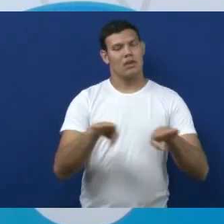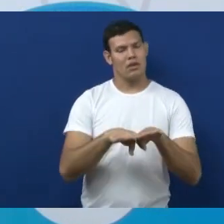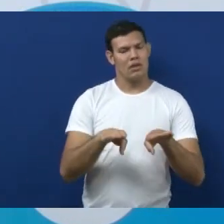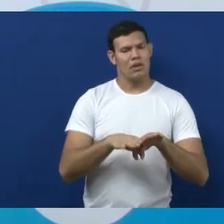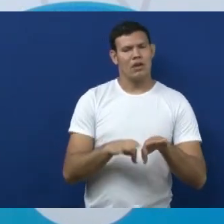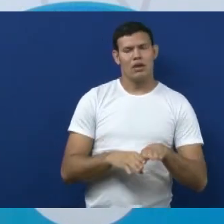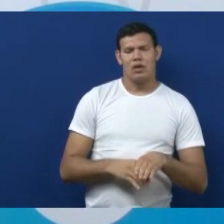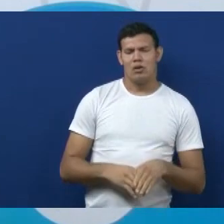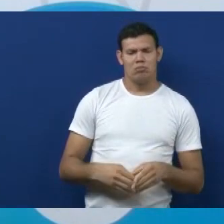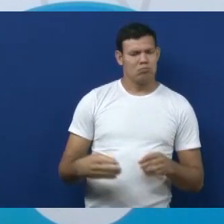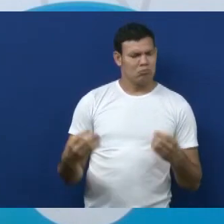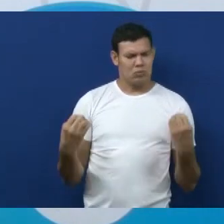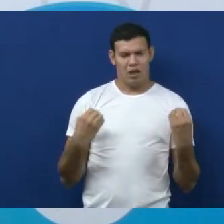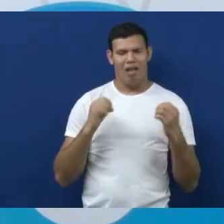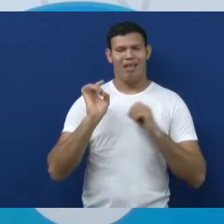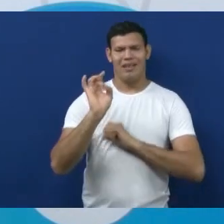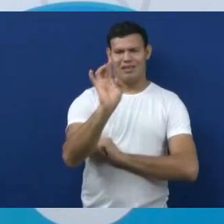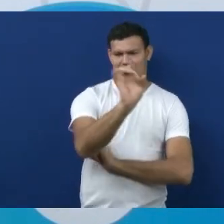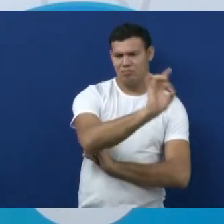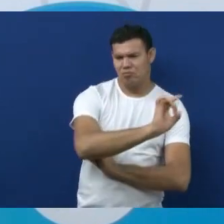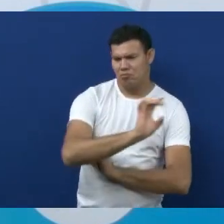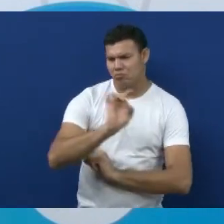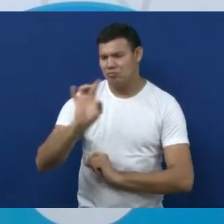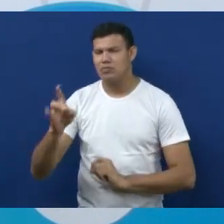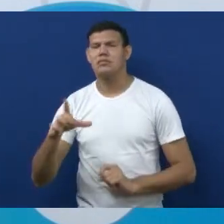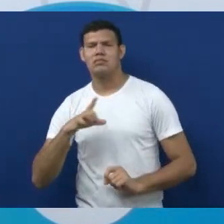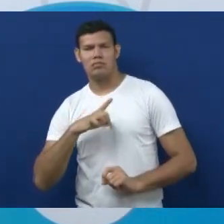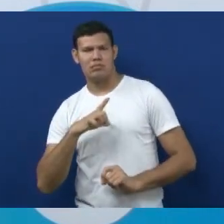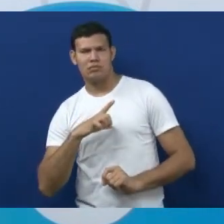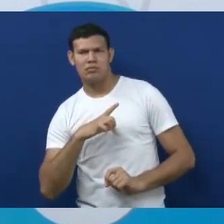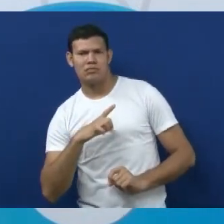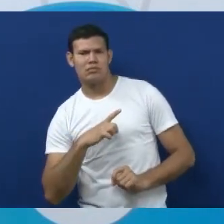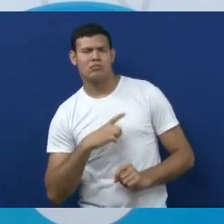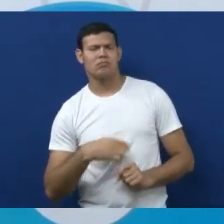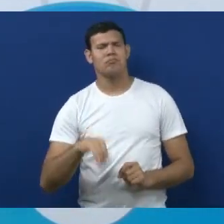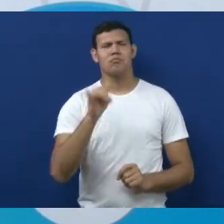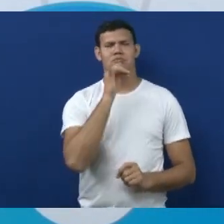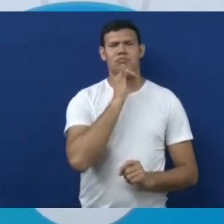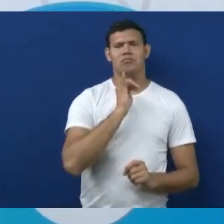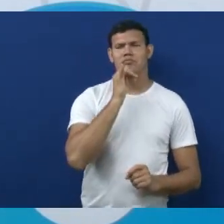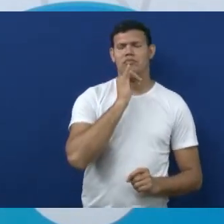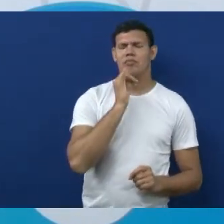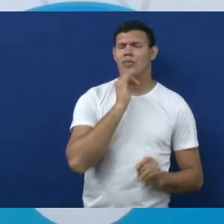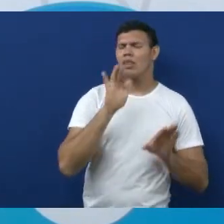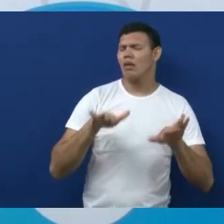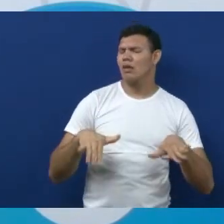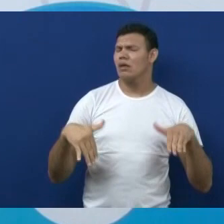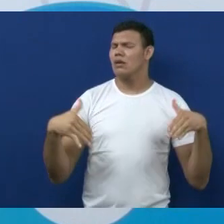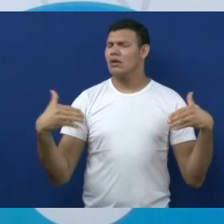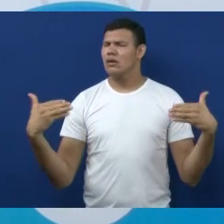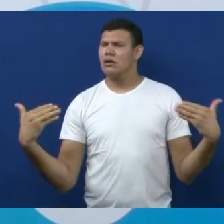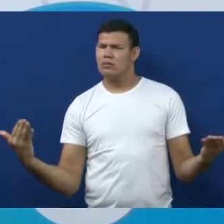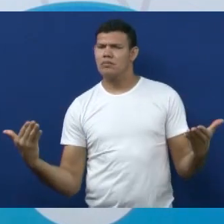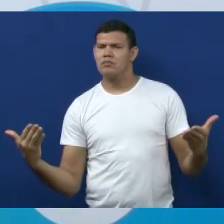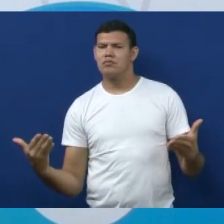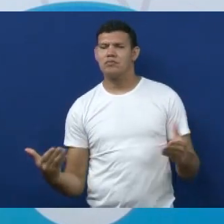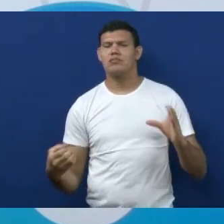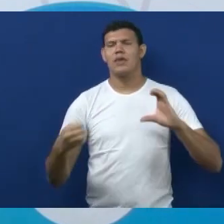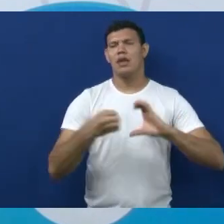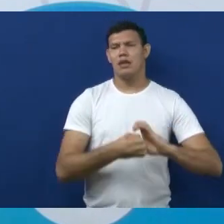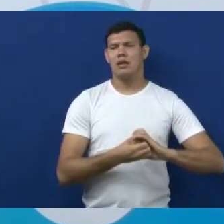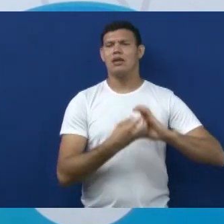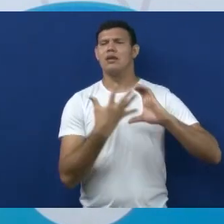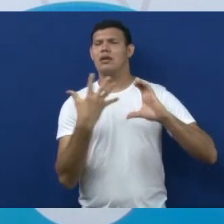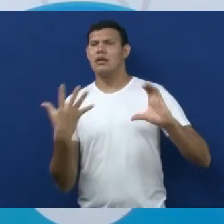específicas. É específico daquele tipo de matéria, é específico daquele exemplo. Qual que seriam, então, vamos começar pelas